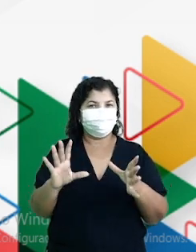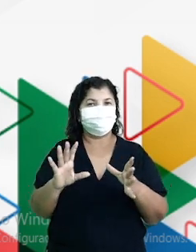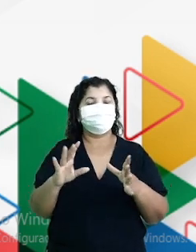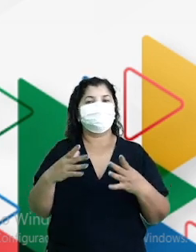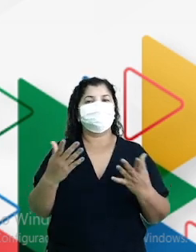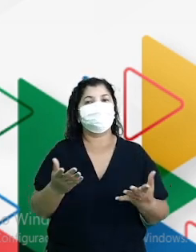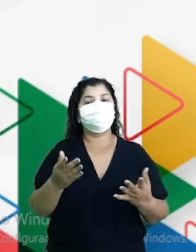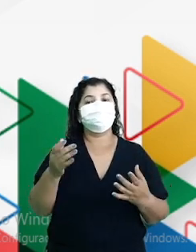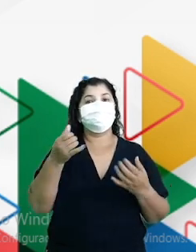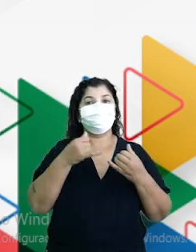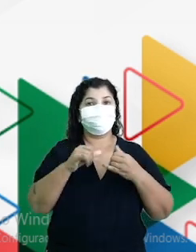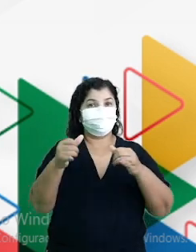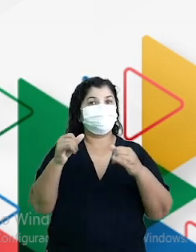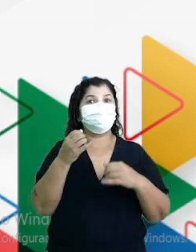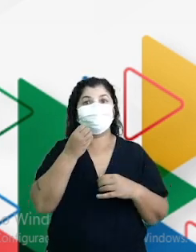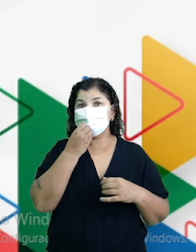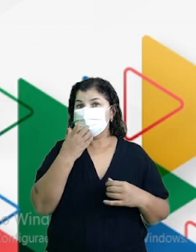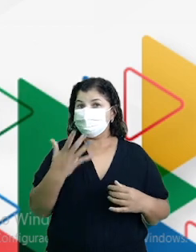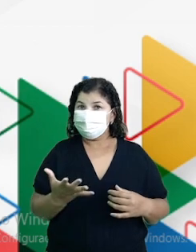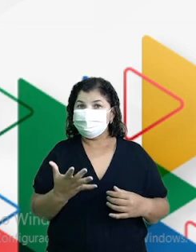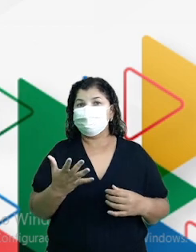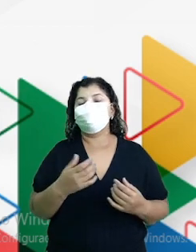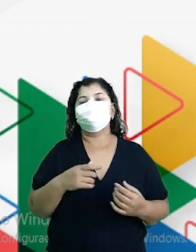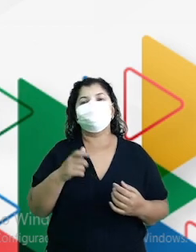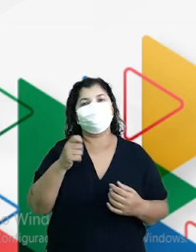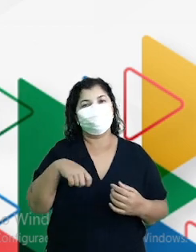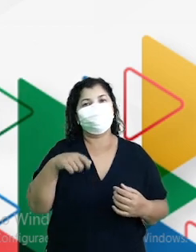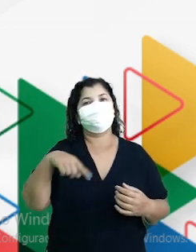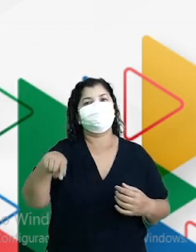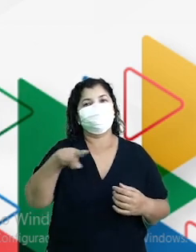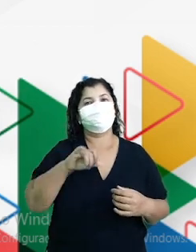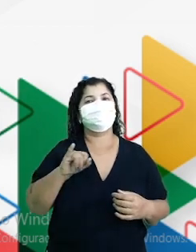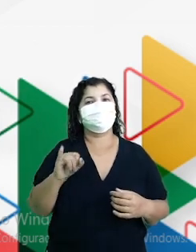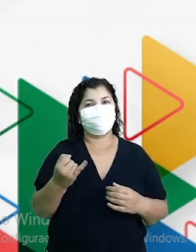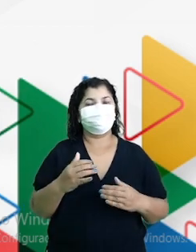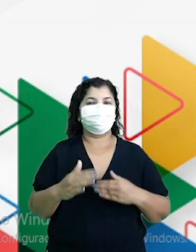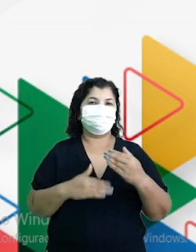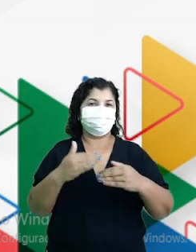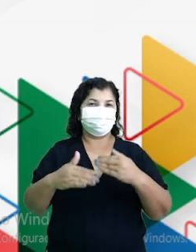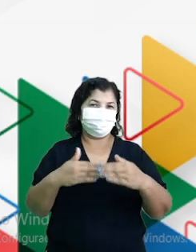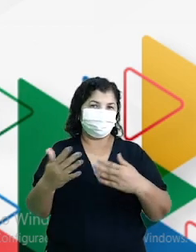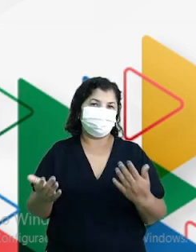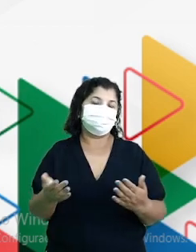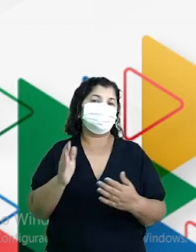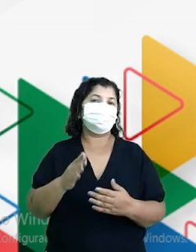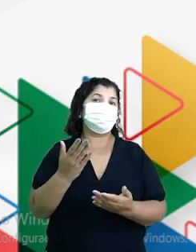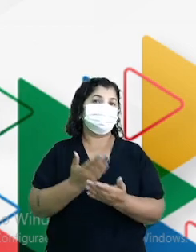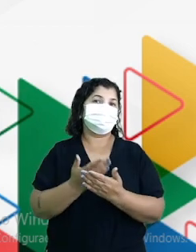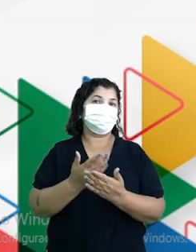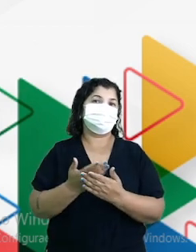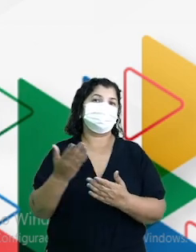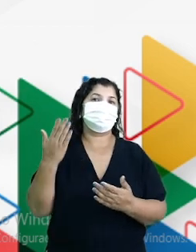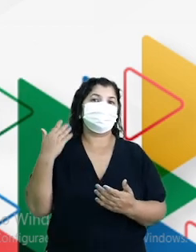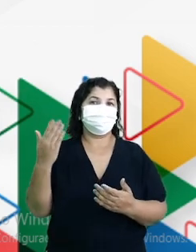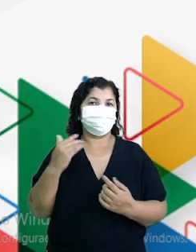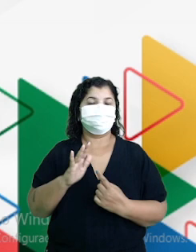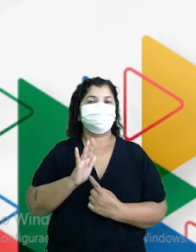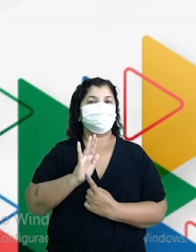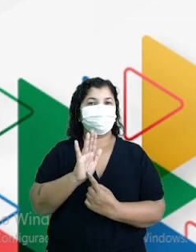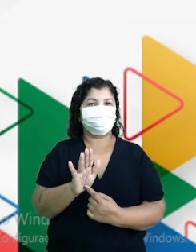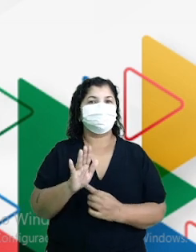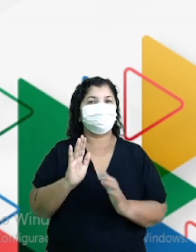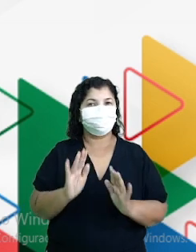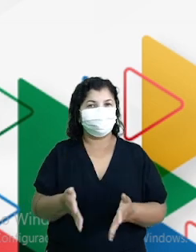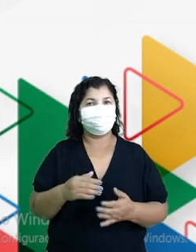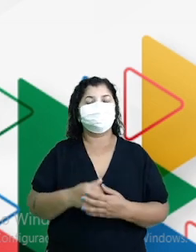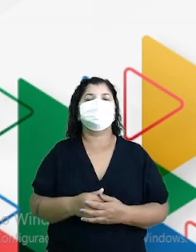útil, aproveitável para um determinado processo. Então, a gente já viu isso na aula passada e a gente concluiu que,